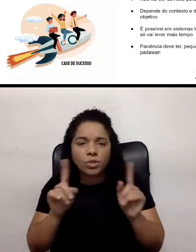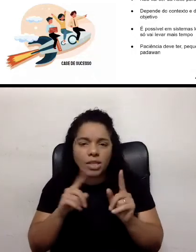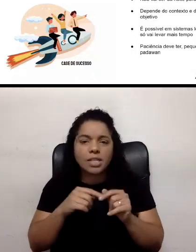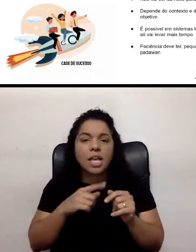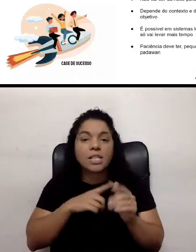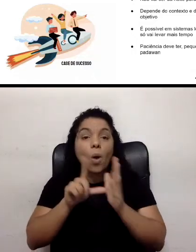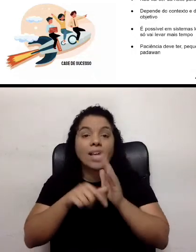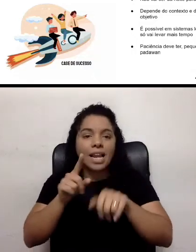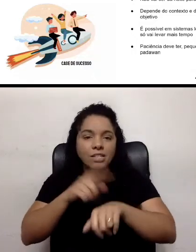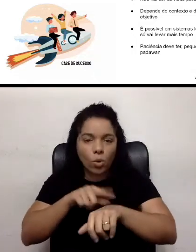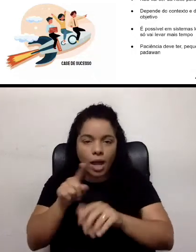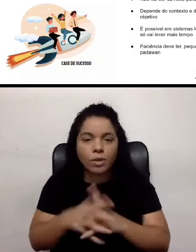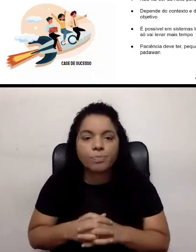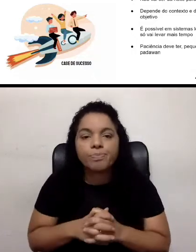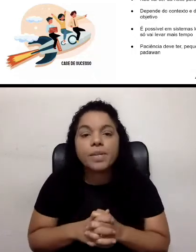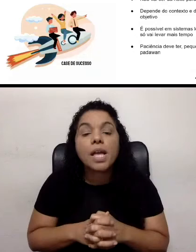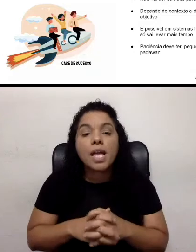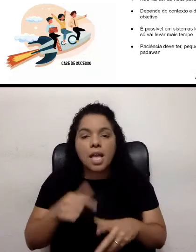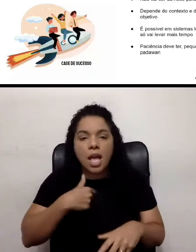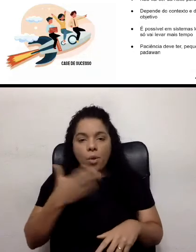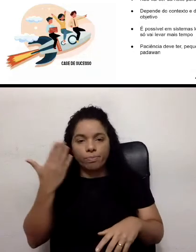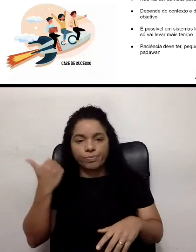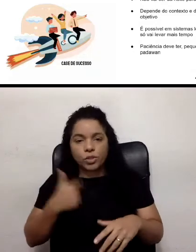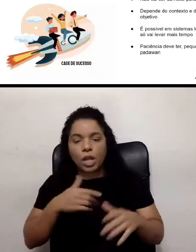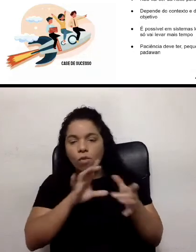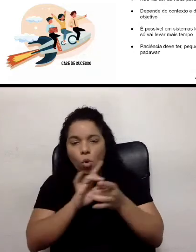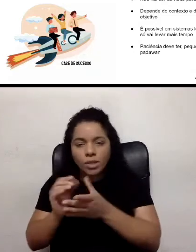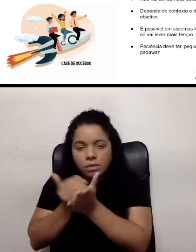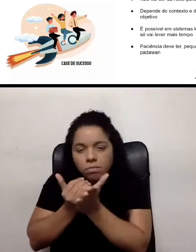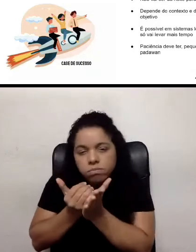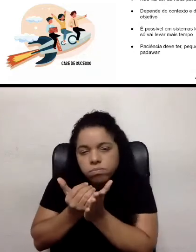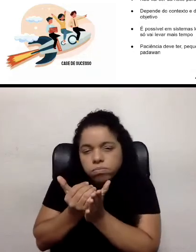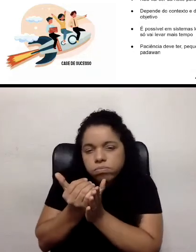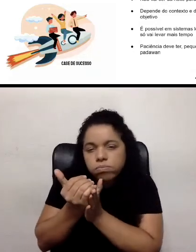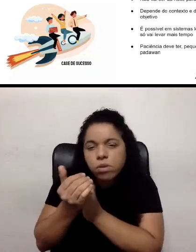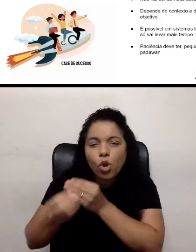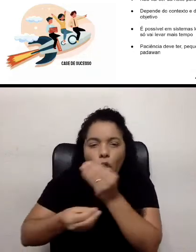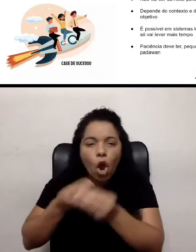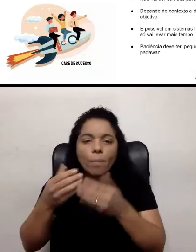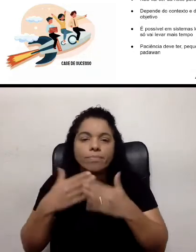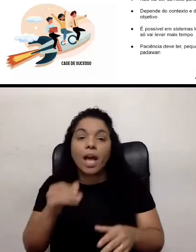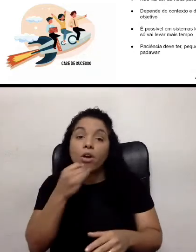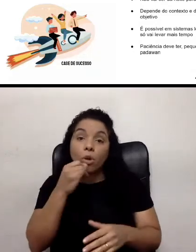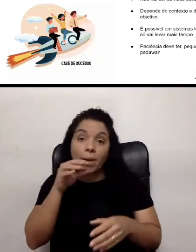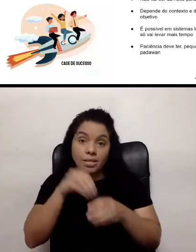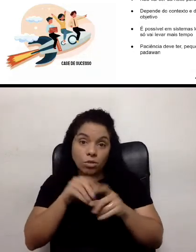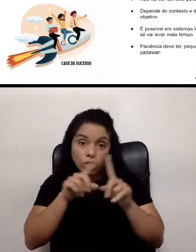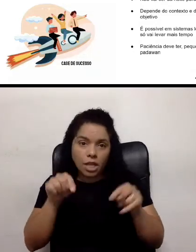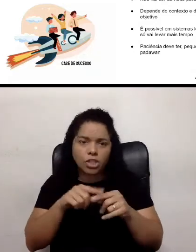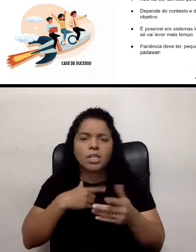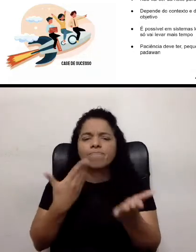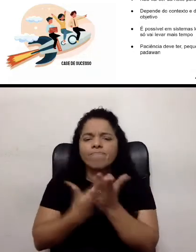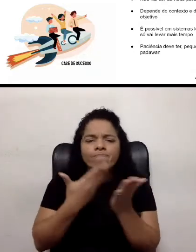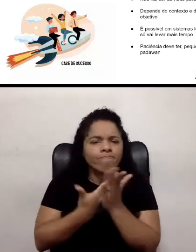horário. Eu estava num contexto onde eu estava começando assim, meu processo de automação de testes no mercado, estava